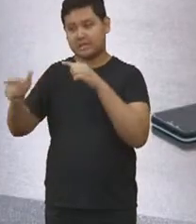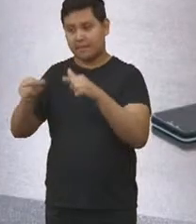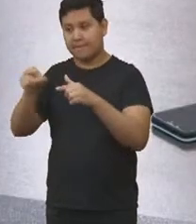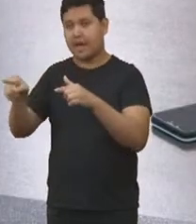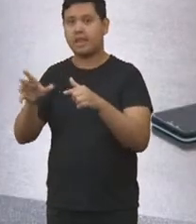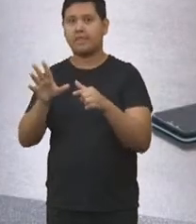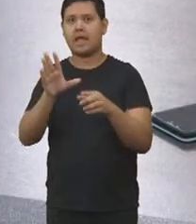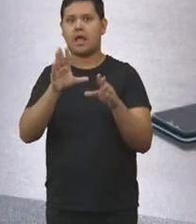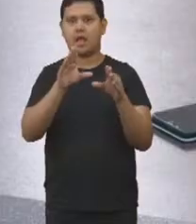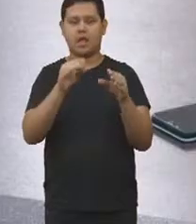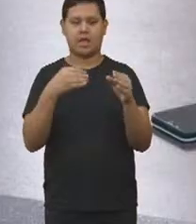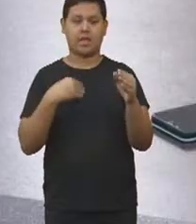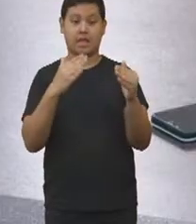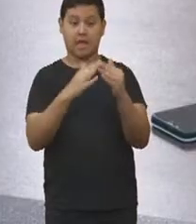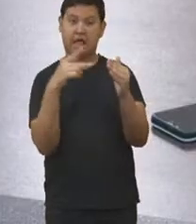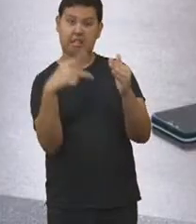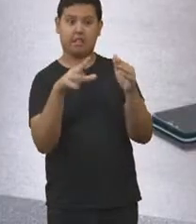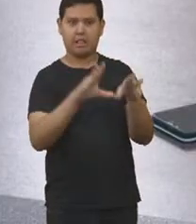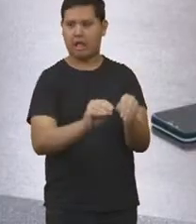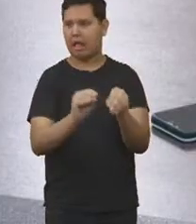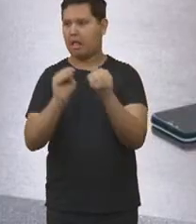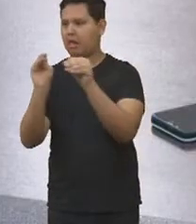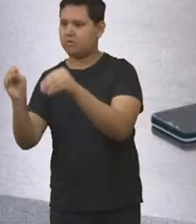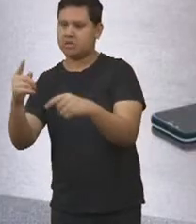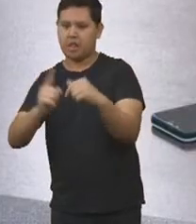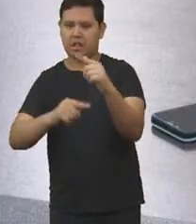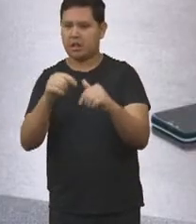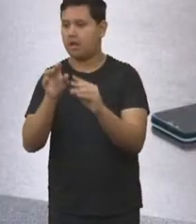E eu fui lá, falei com a secretária,